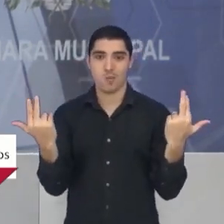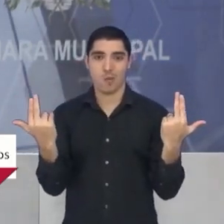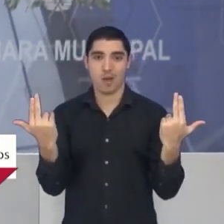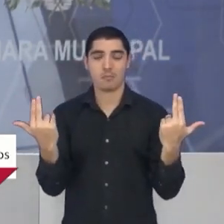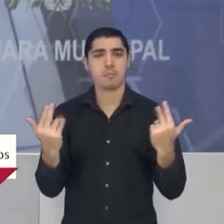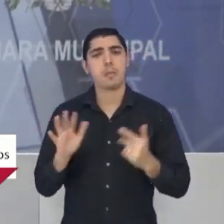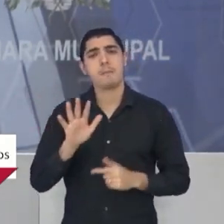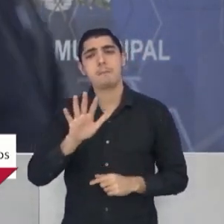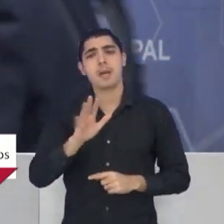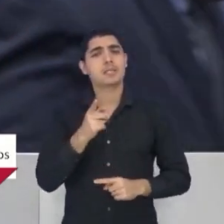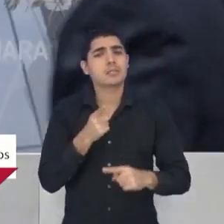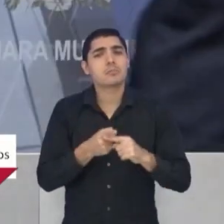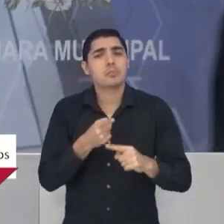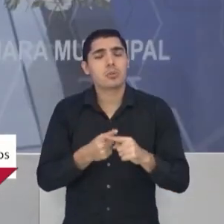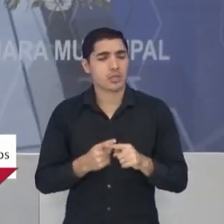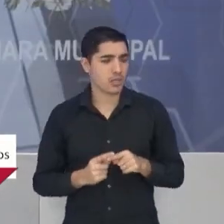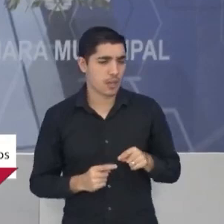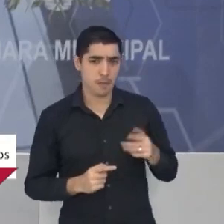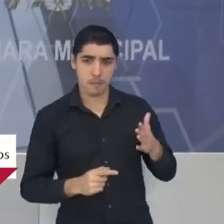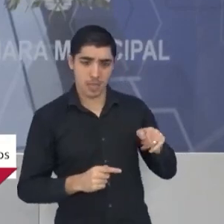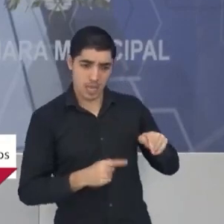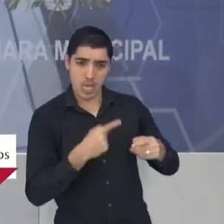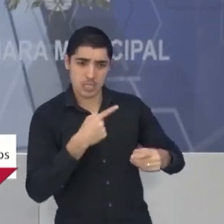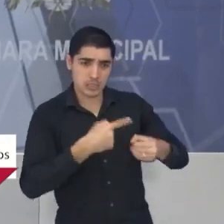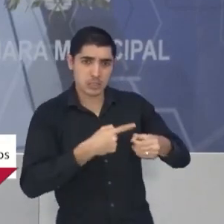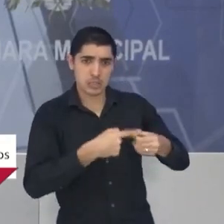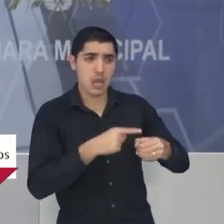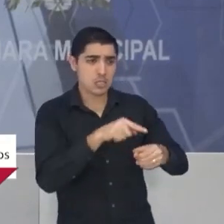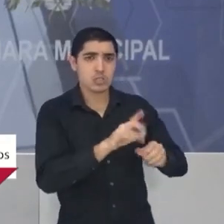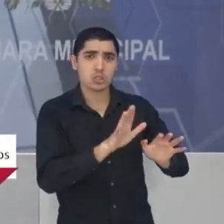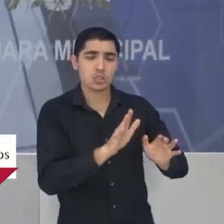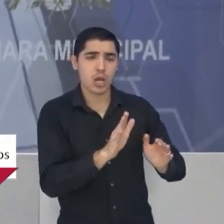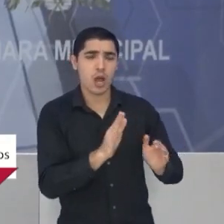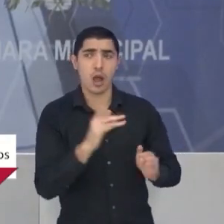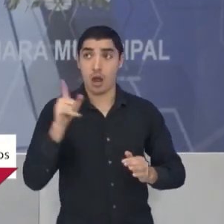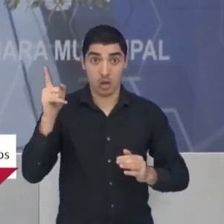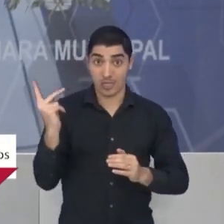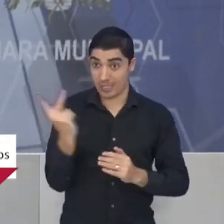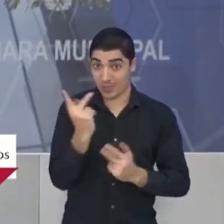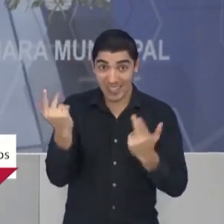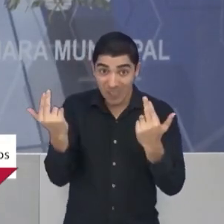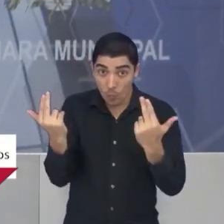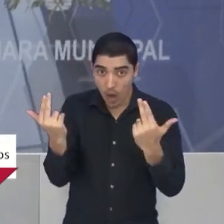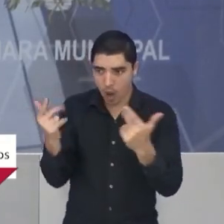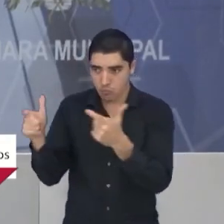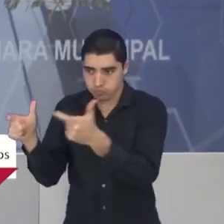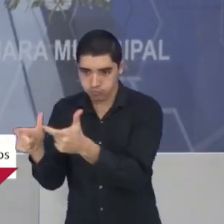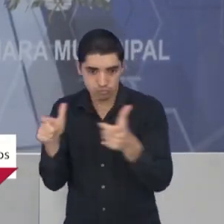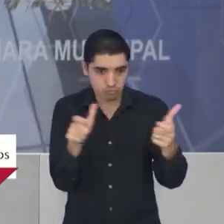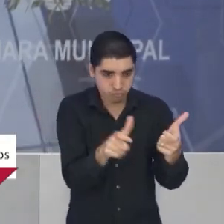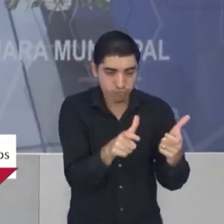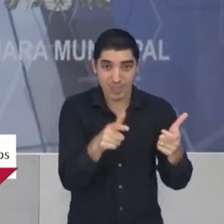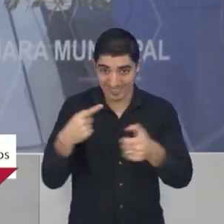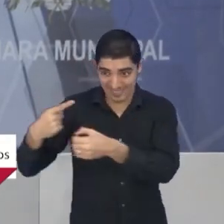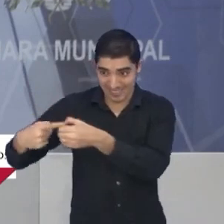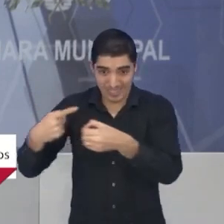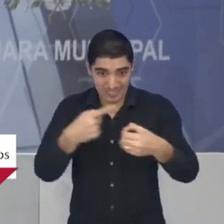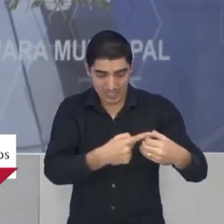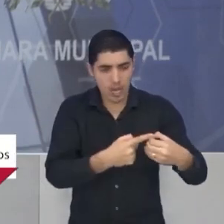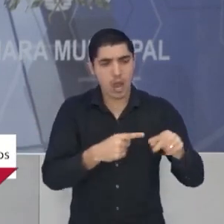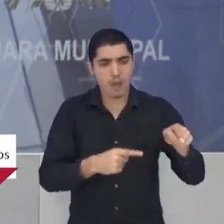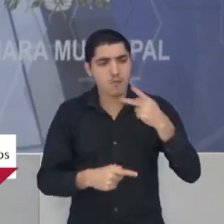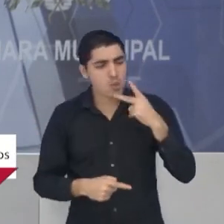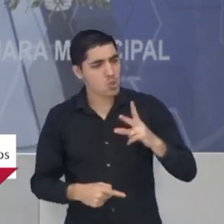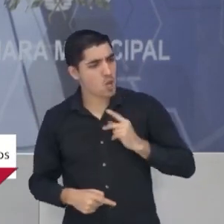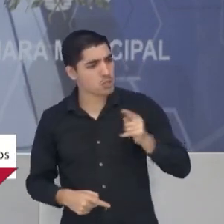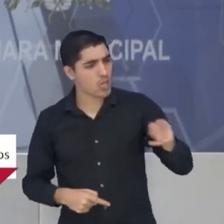teve uma avaliação melhor e a minha não teve é é esse o sentido e construtivo que